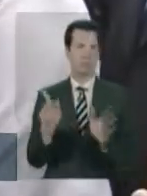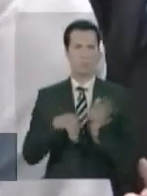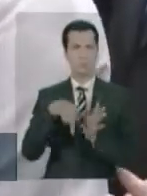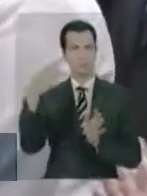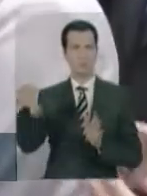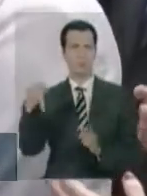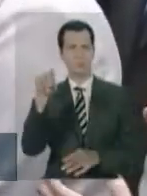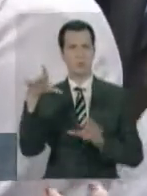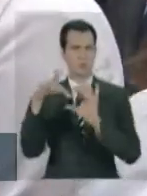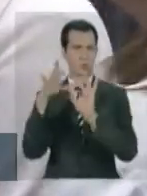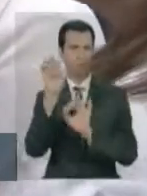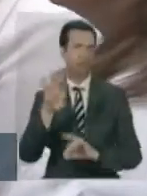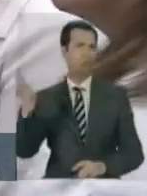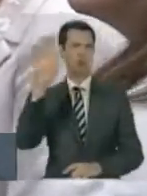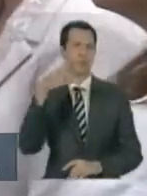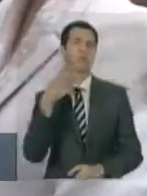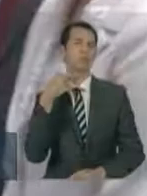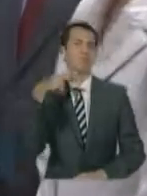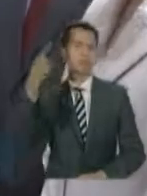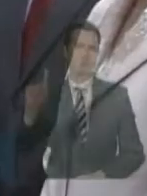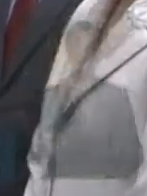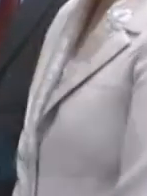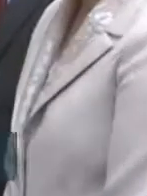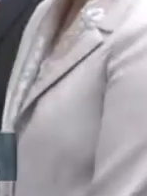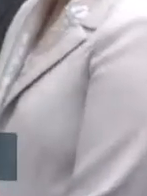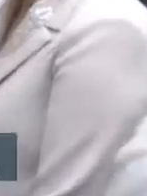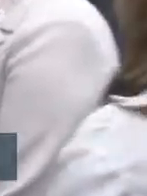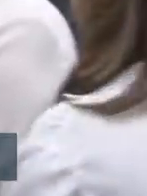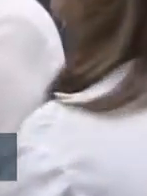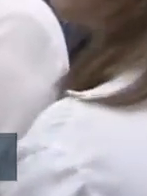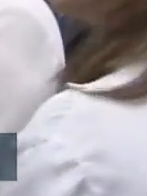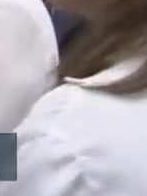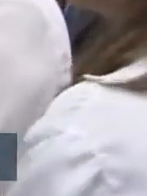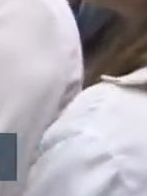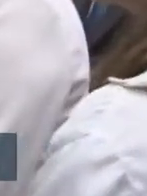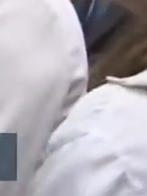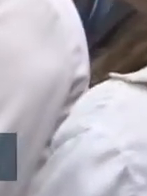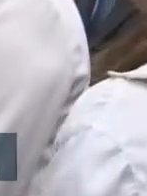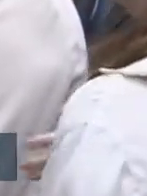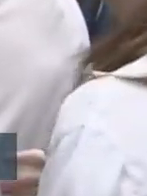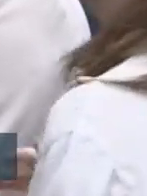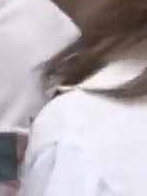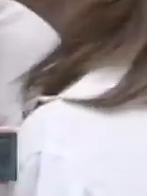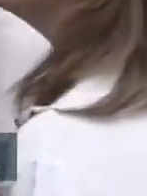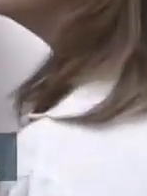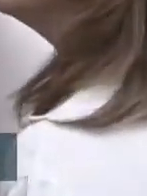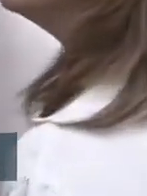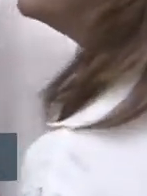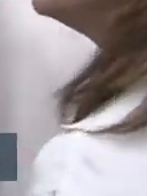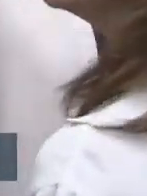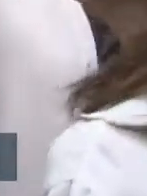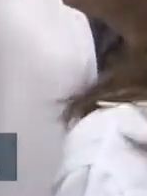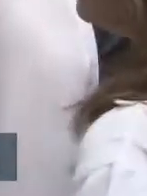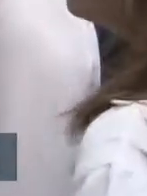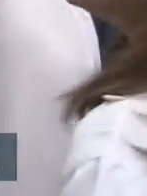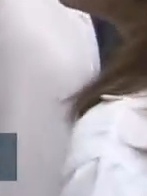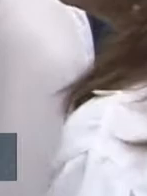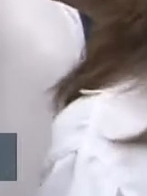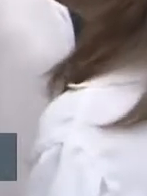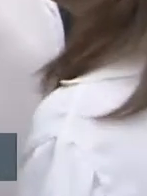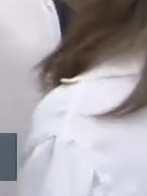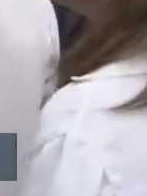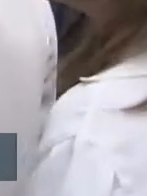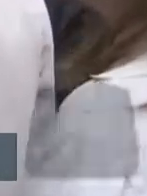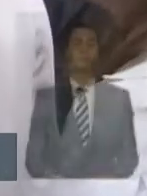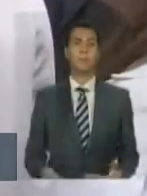caso da União Europeia. Mas a União Europeia pretende levar o G20? Nós vamos analisar. Gente, não é por assim. Cada país